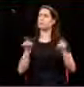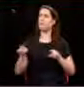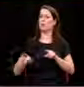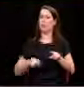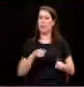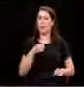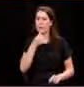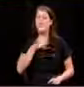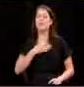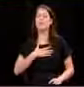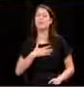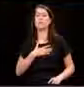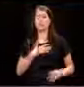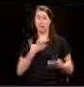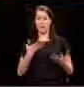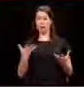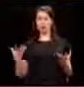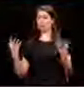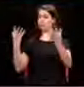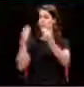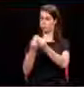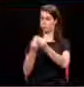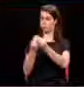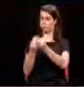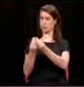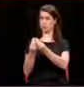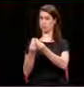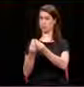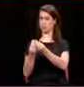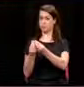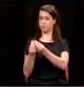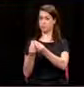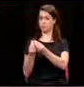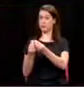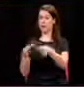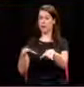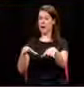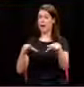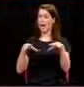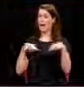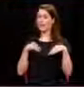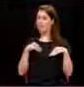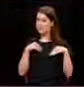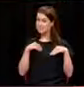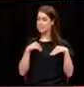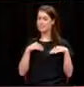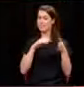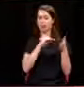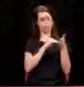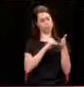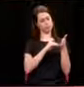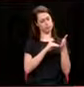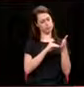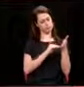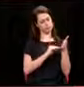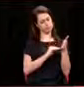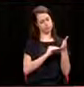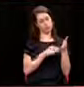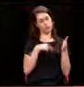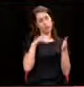num determinado local, e estão, portanto, a aceitar inscrições para virem ver